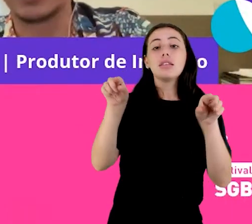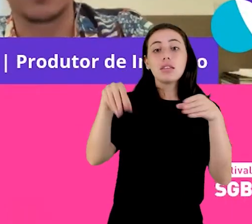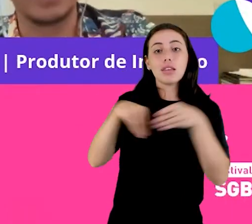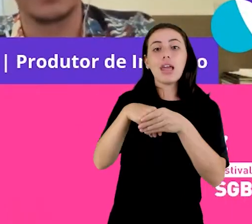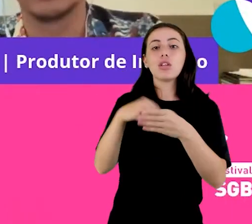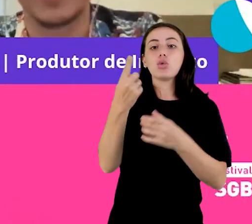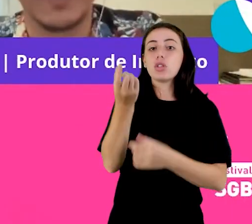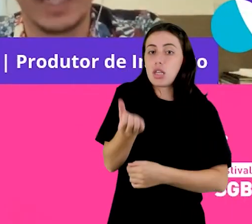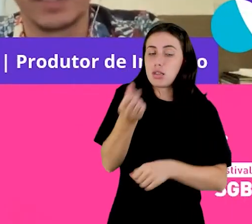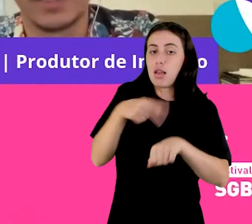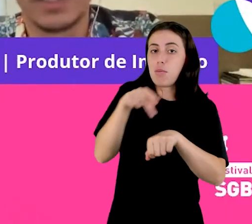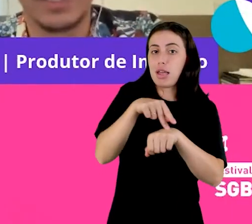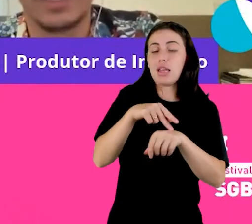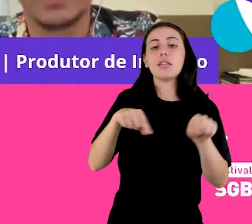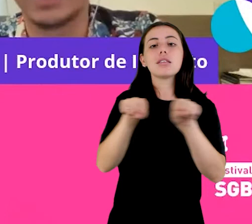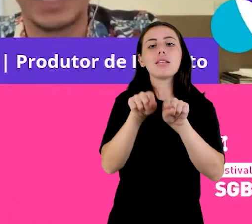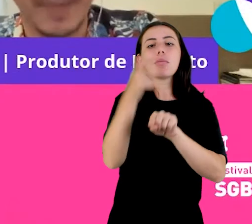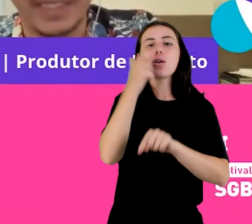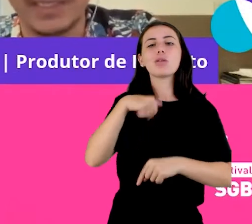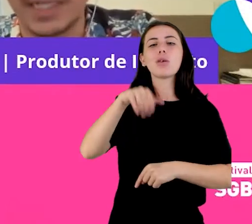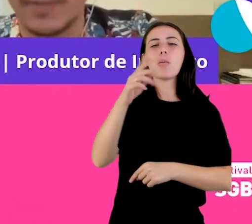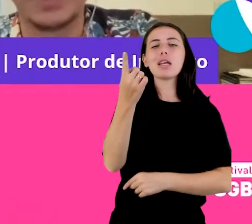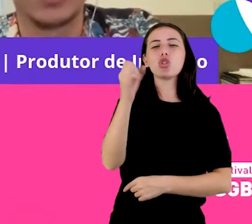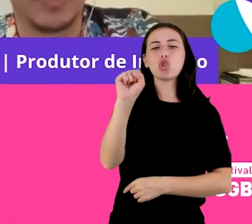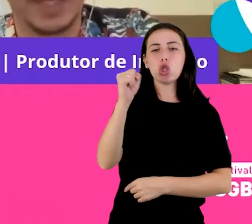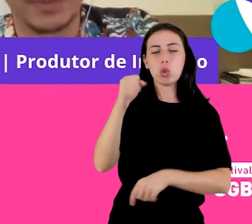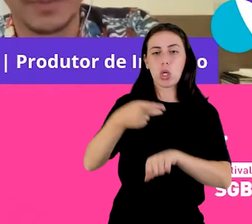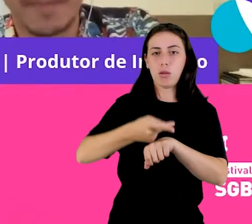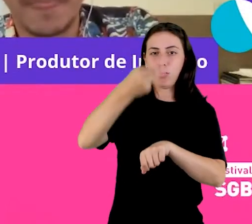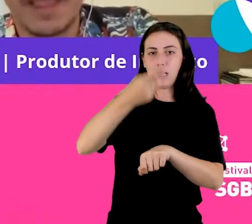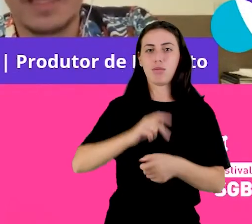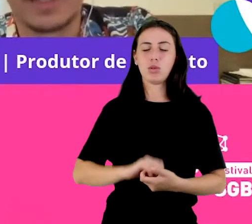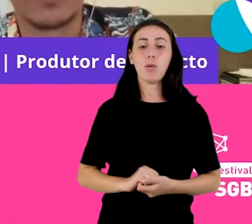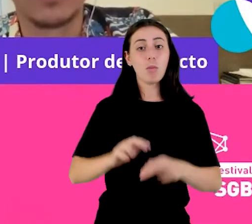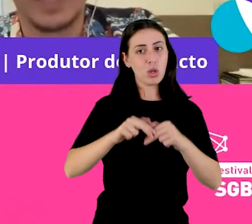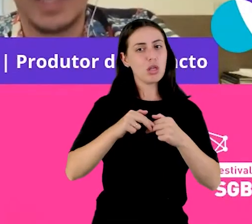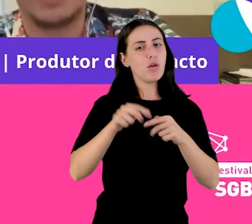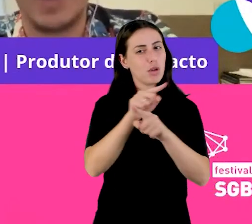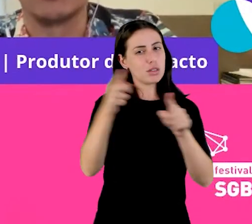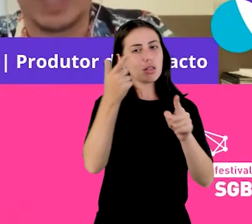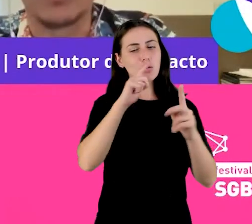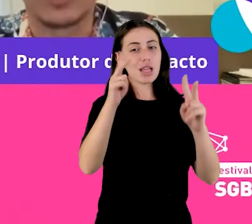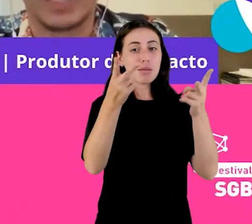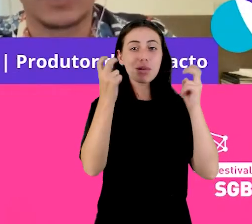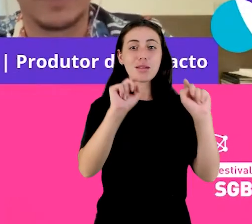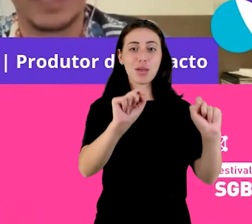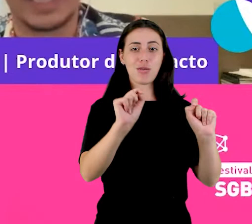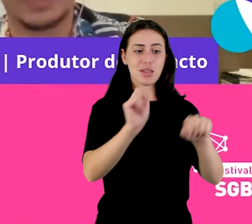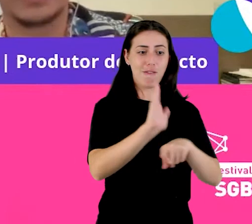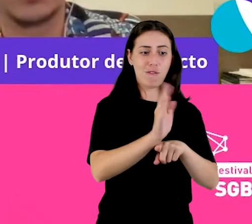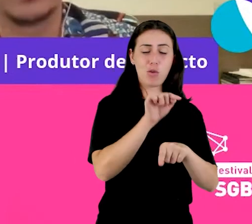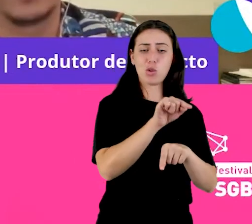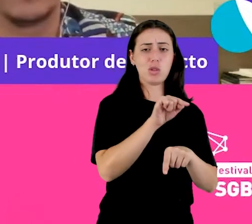Ele já passou por mais de 50 festivais em 16 países e já ganhou mais de 18 prêmios. Então, é um sucesso também